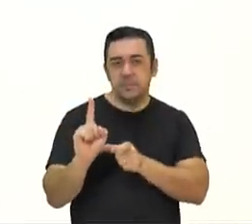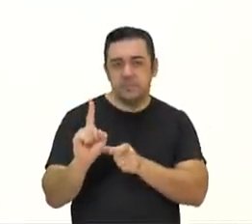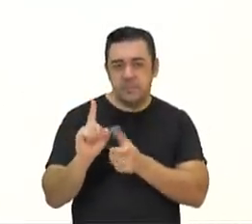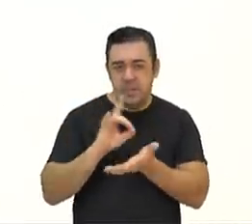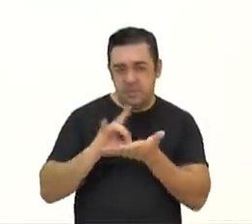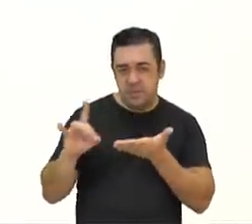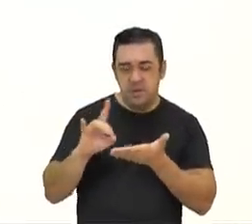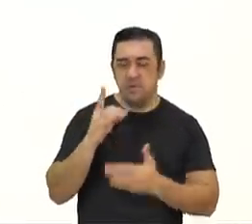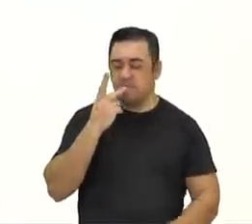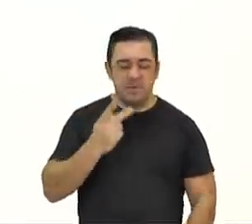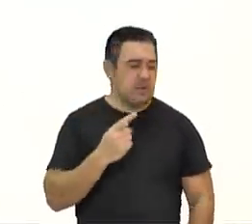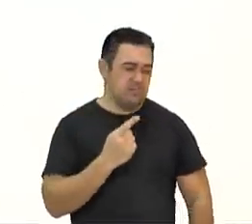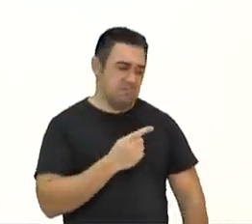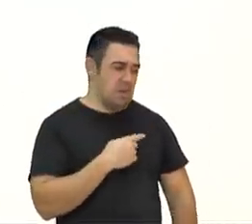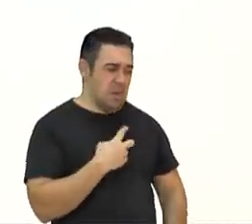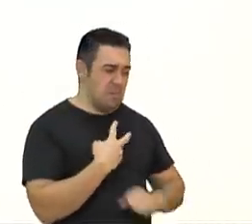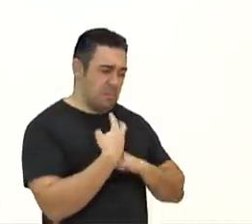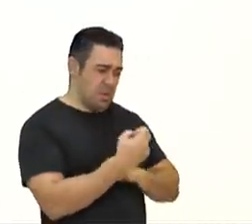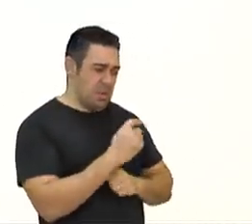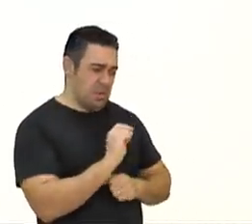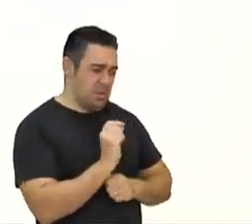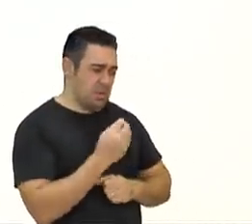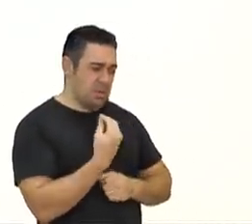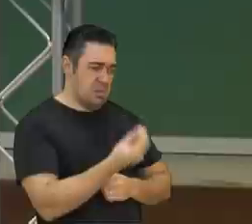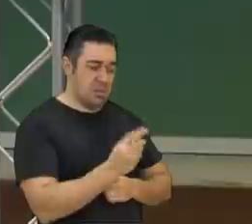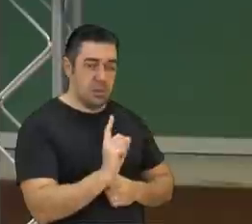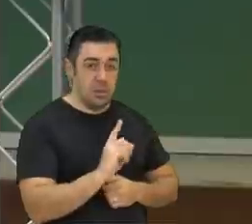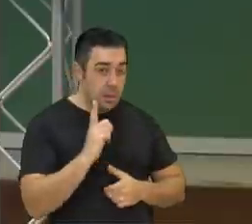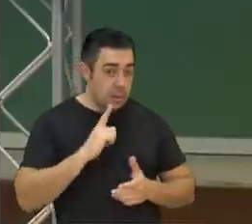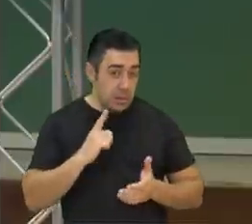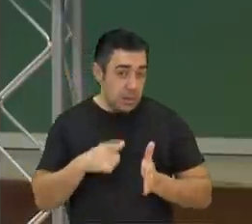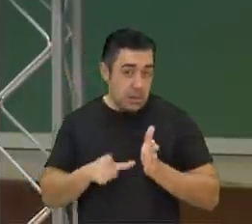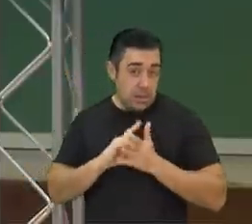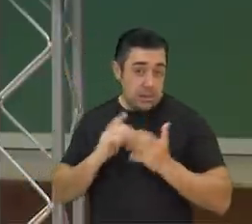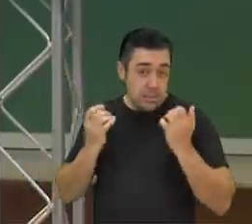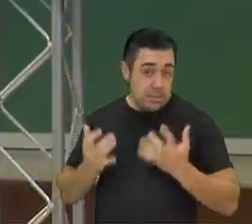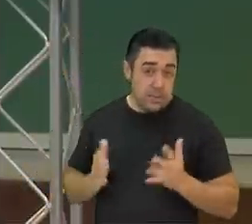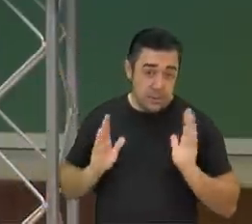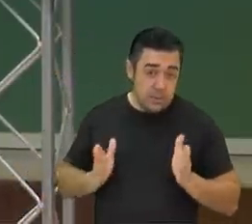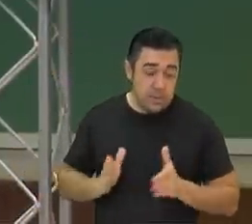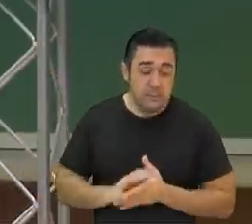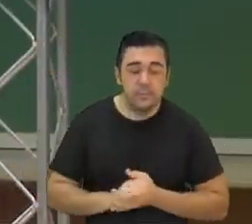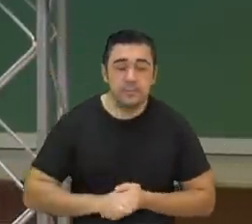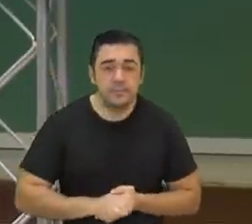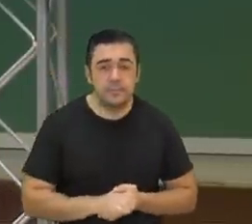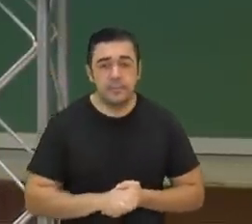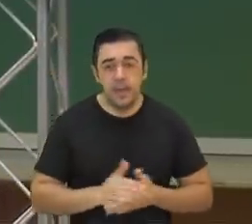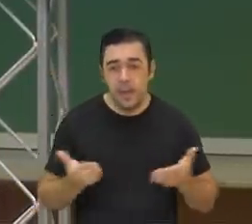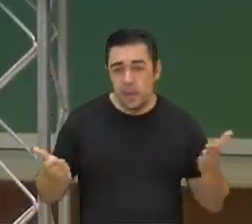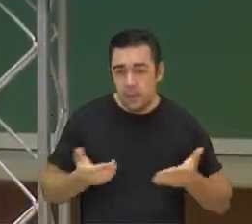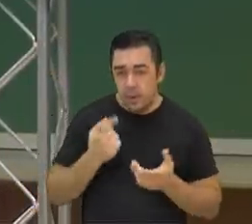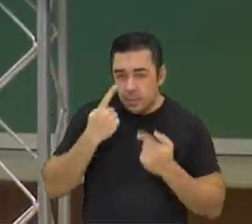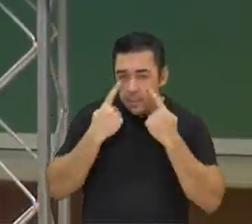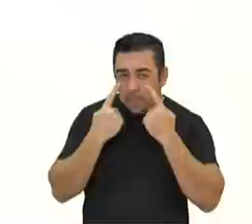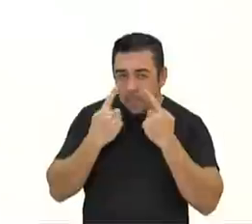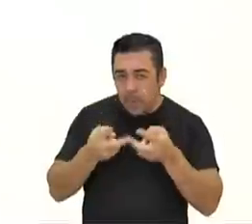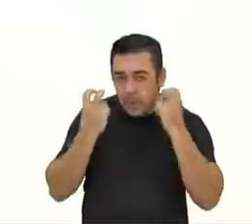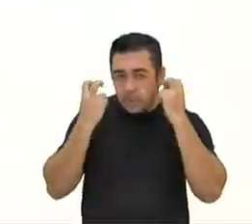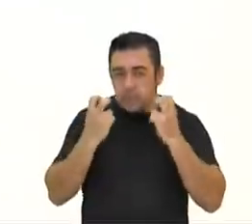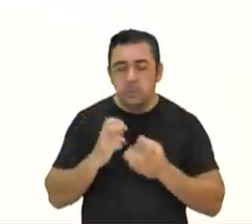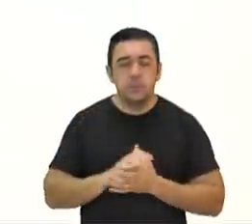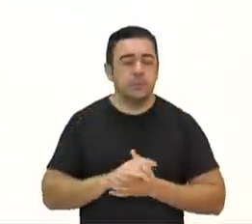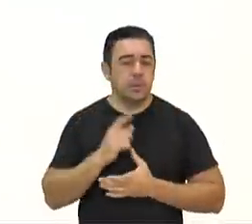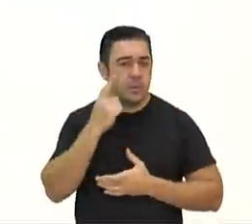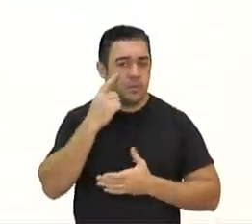não emprestá-lo. A gente tem naquele fragmento de texto um modelo de flash-forward, ok? Agora, observando aqui, vamos